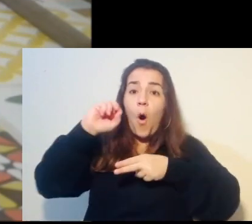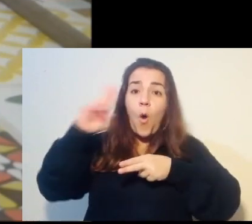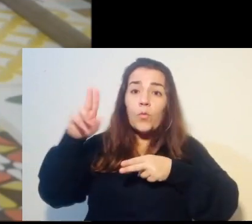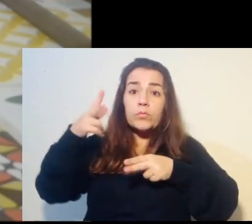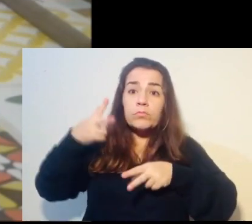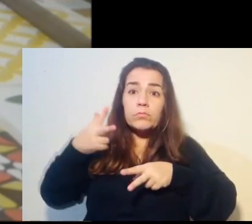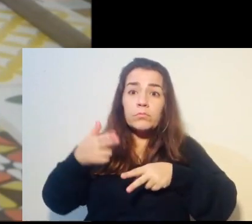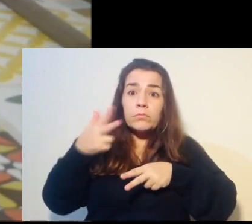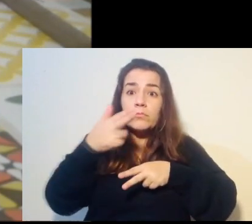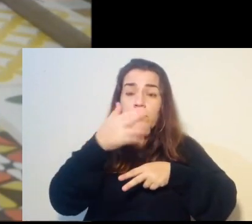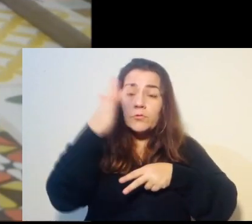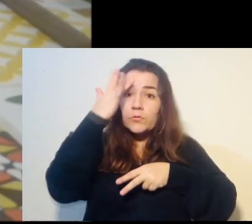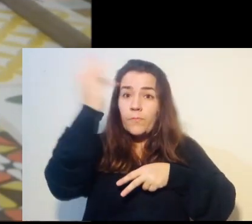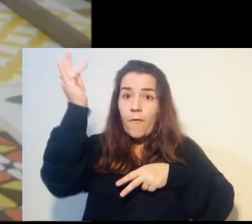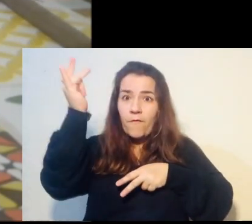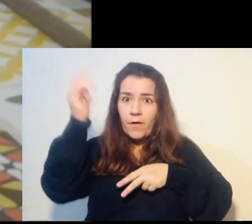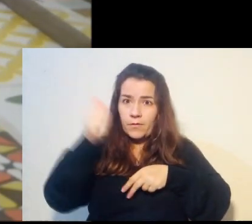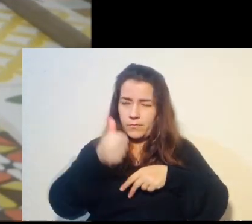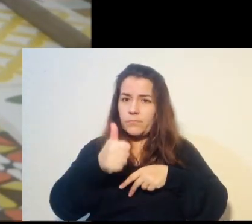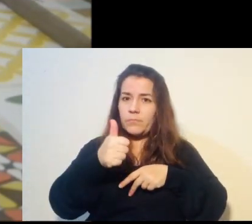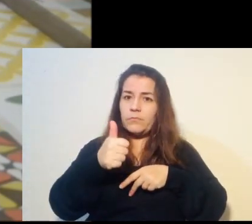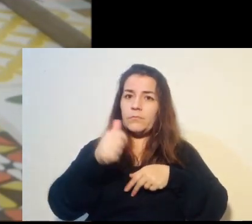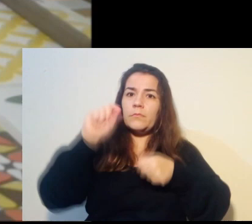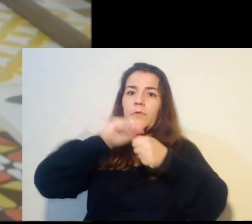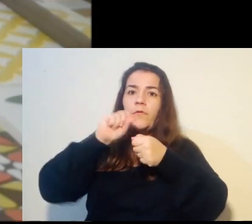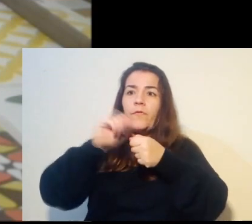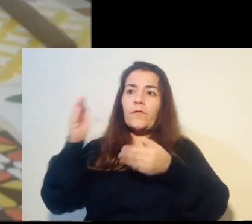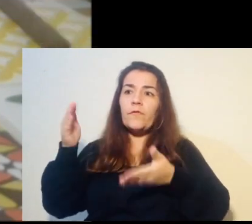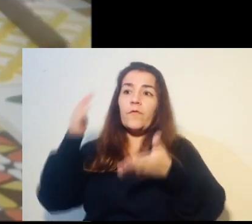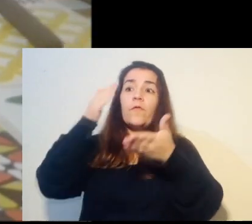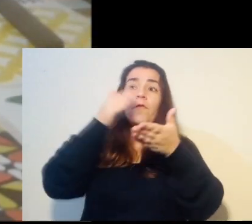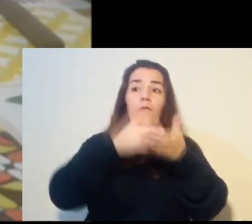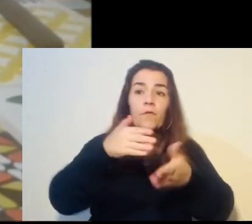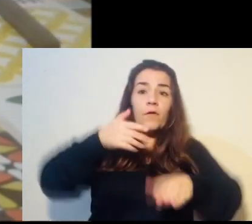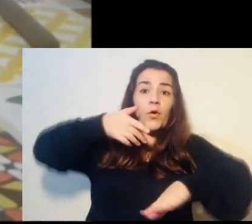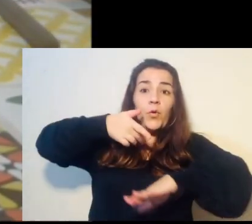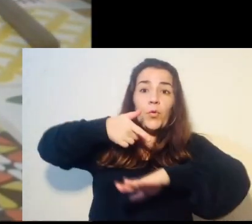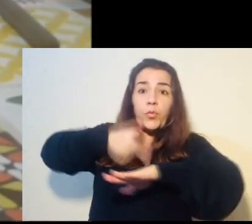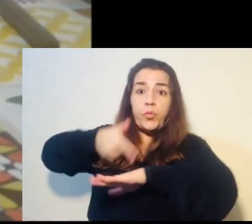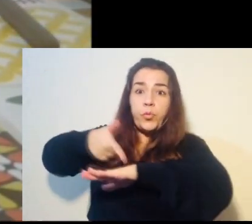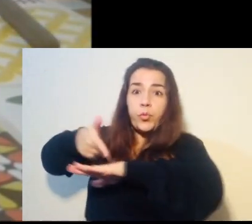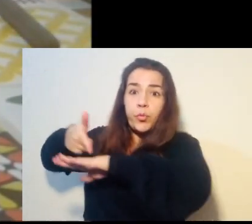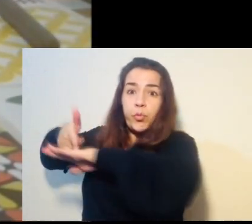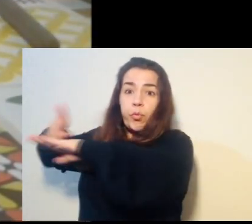mesmo, ou com uma tesoura, entre de uma maneira mais fácil, tá? Então a gente vem,